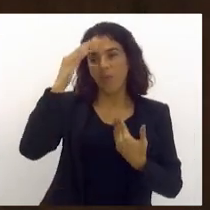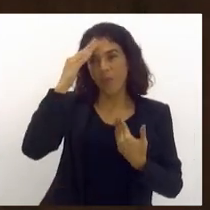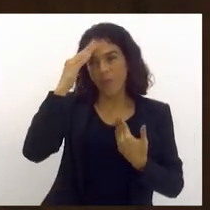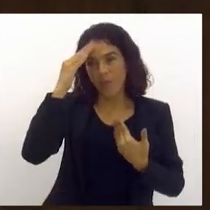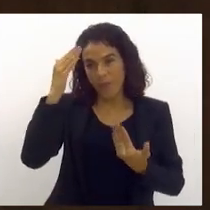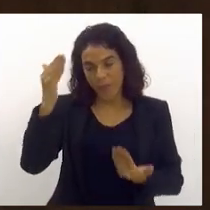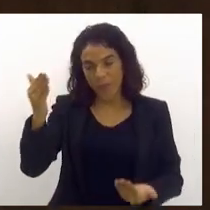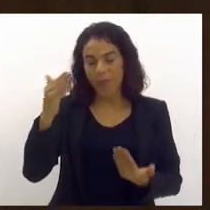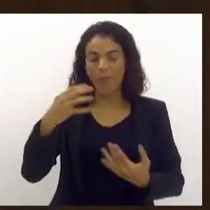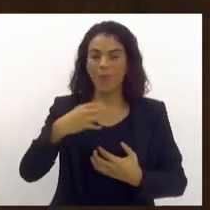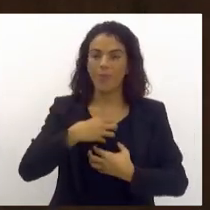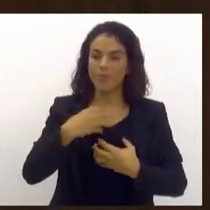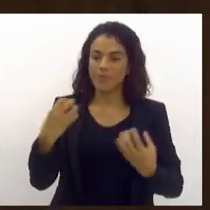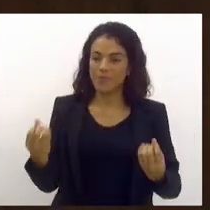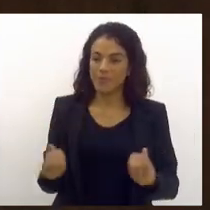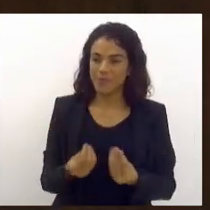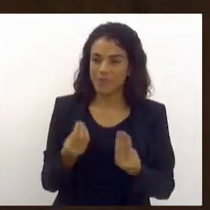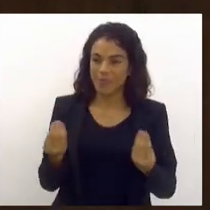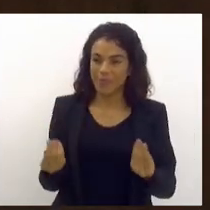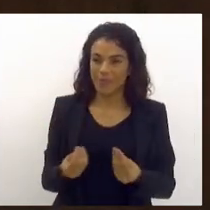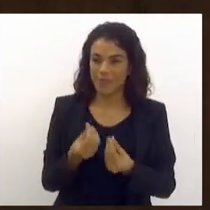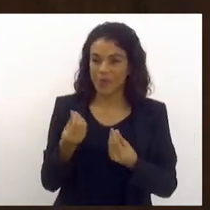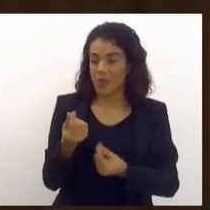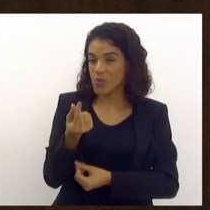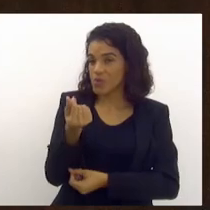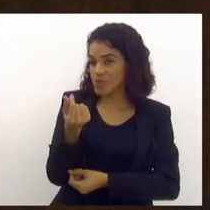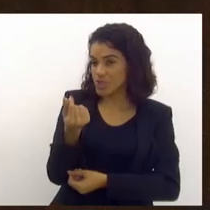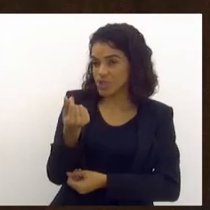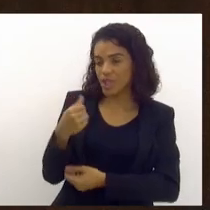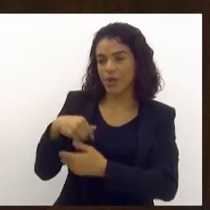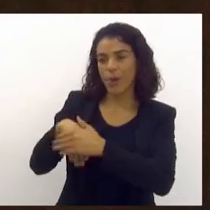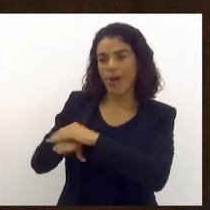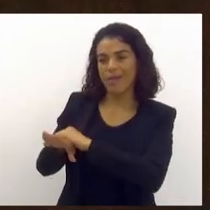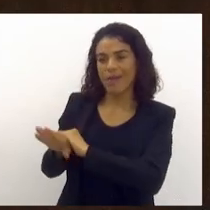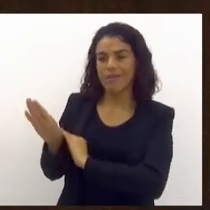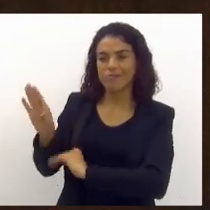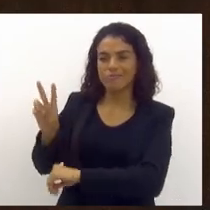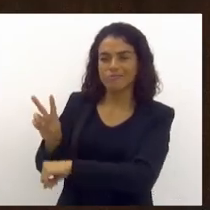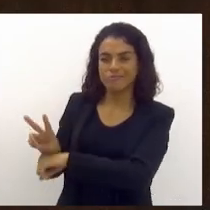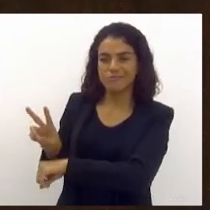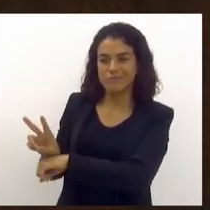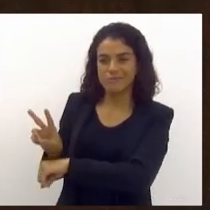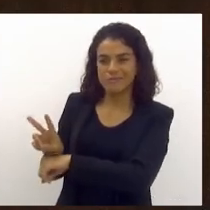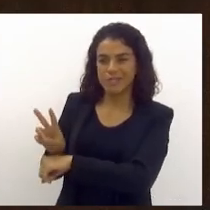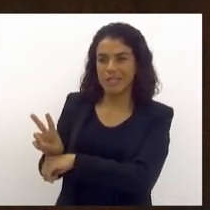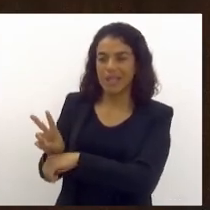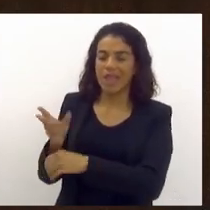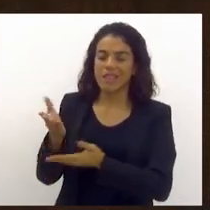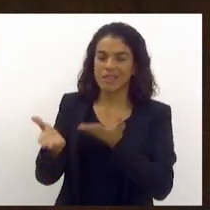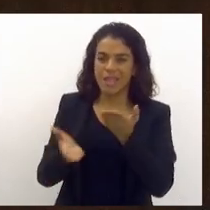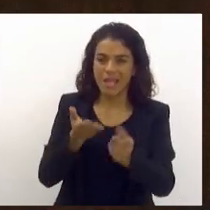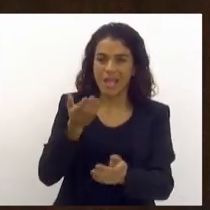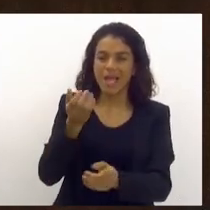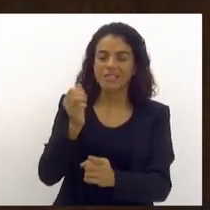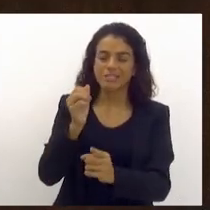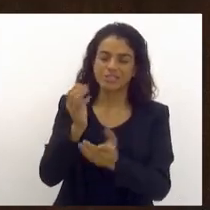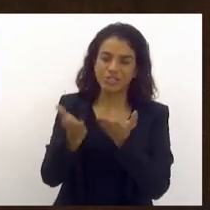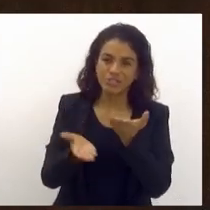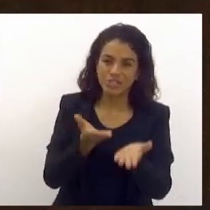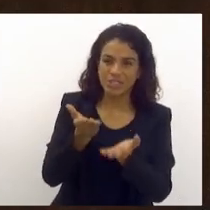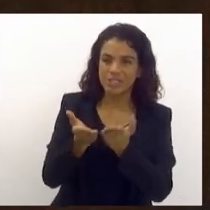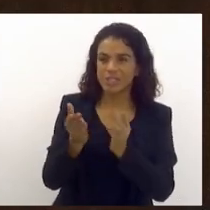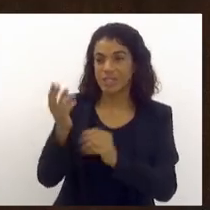a sensibilidade com estes fundos tão essenciais, tão importantes, da assistência, da cultura,